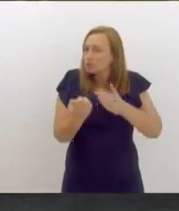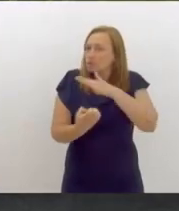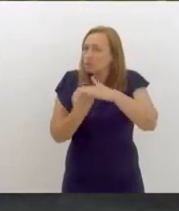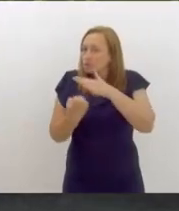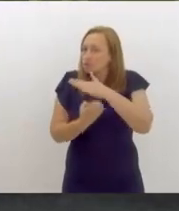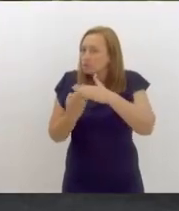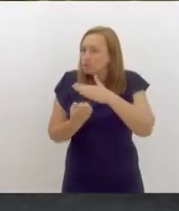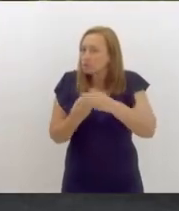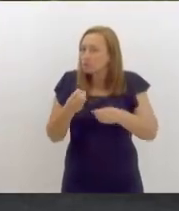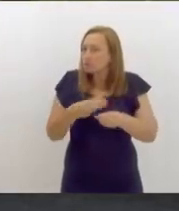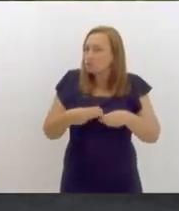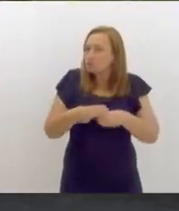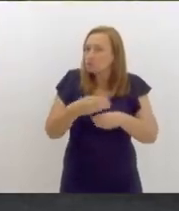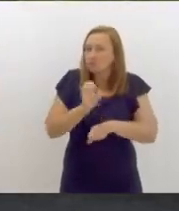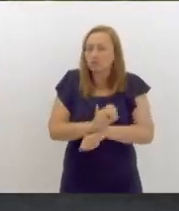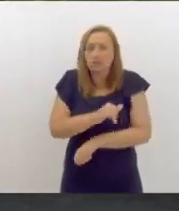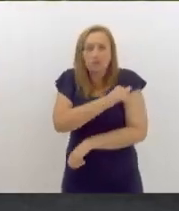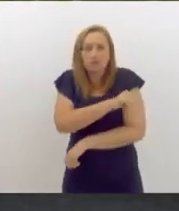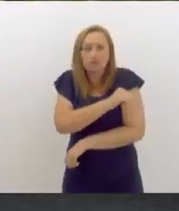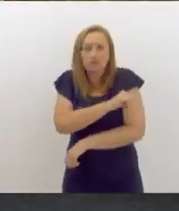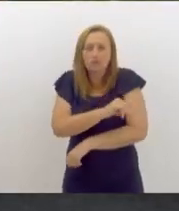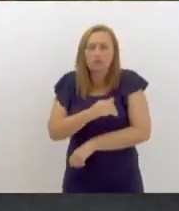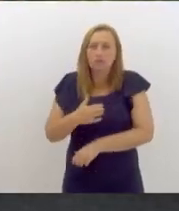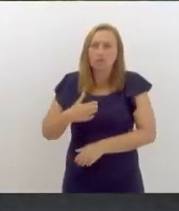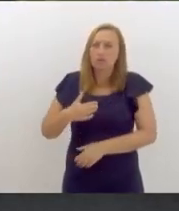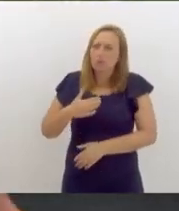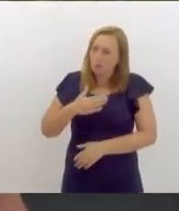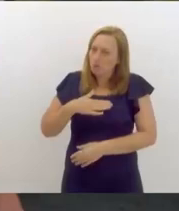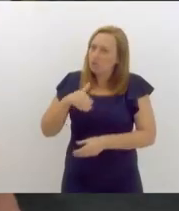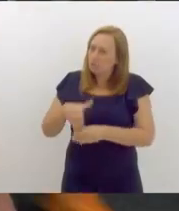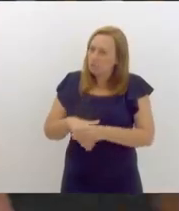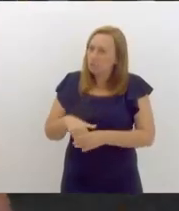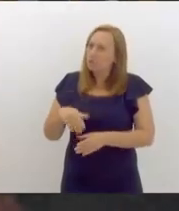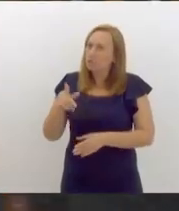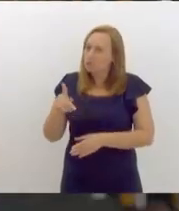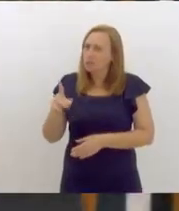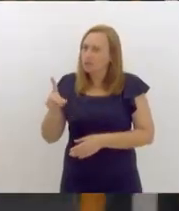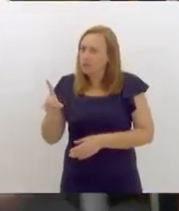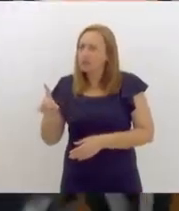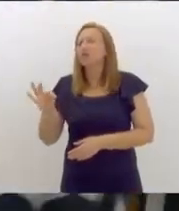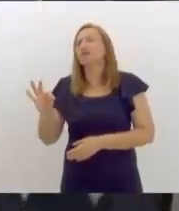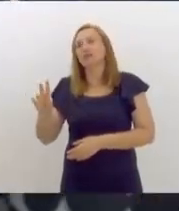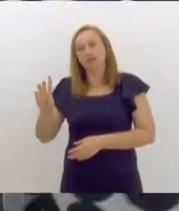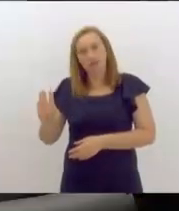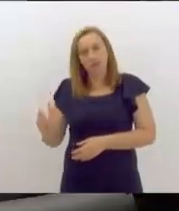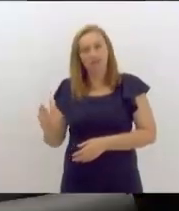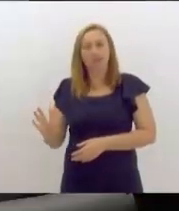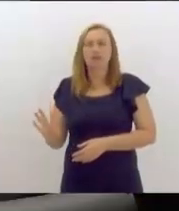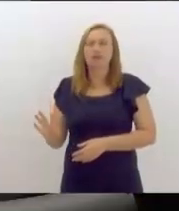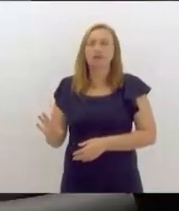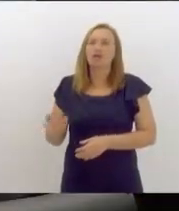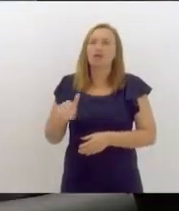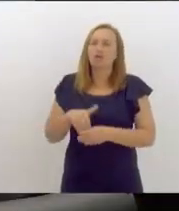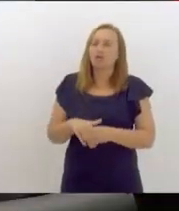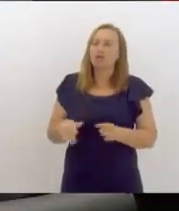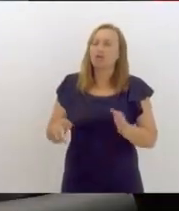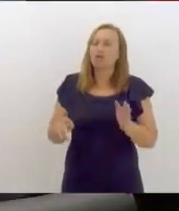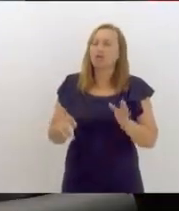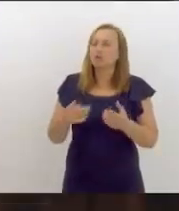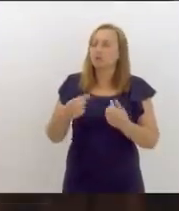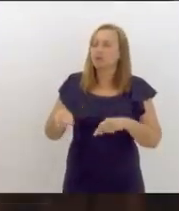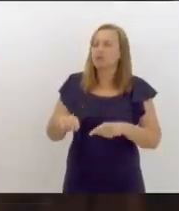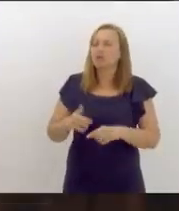de Estado do Rio de Janeiro então meu voto é da bancada do PDT é voto contrário Luiz Paulo logo